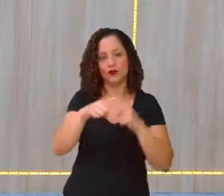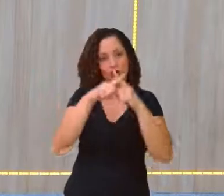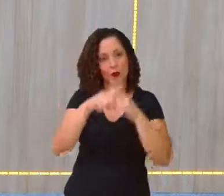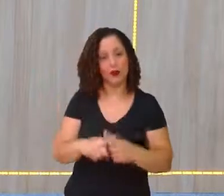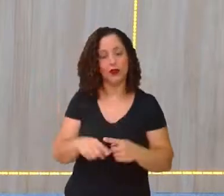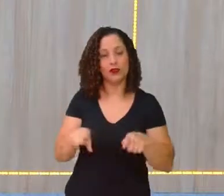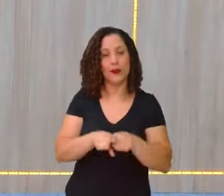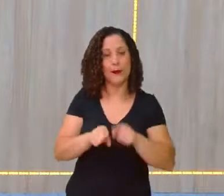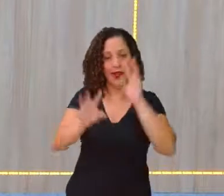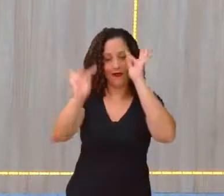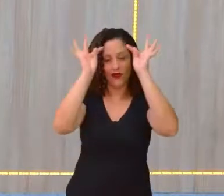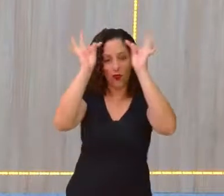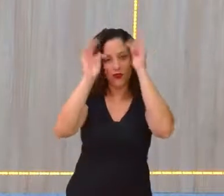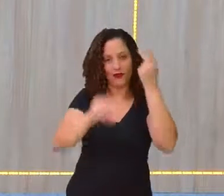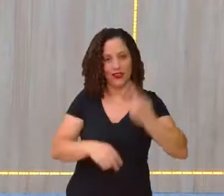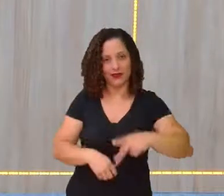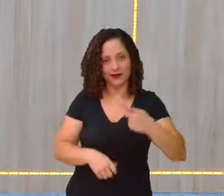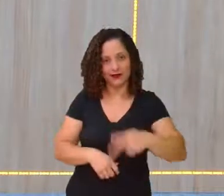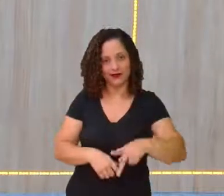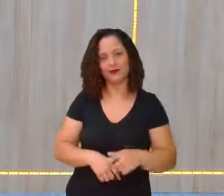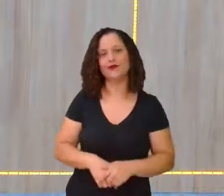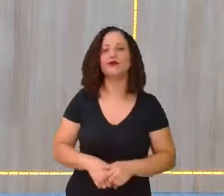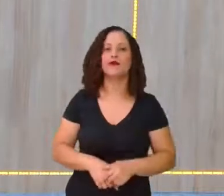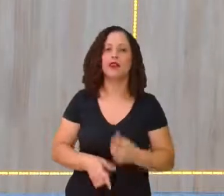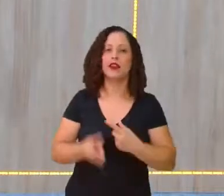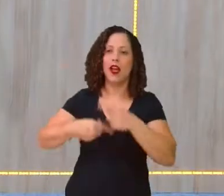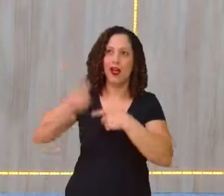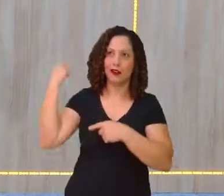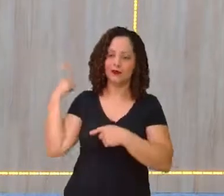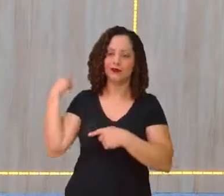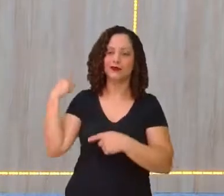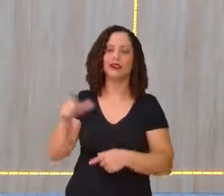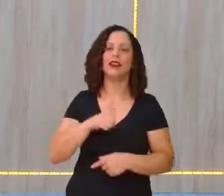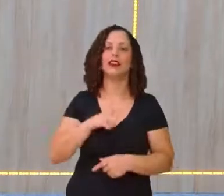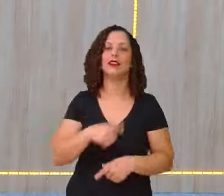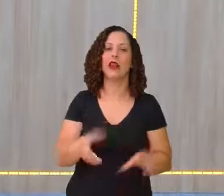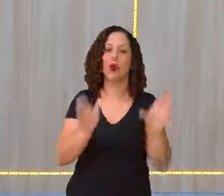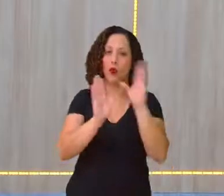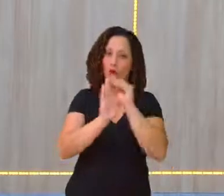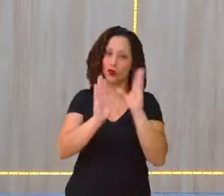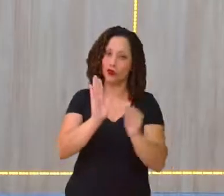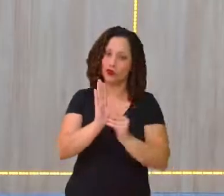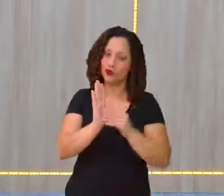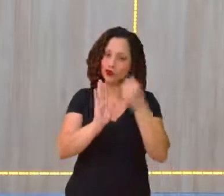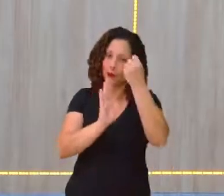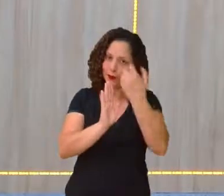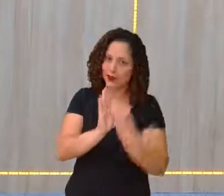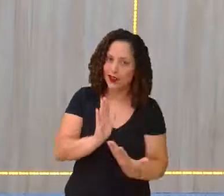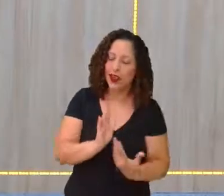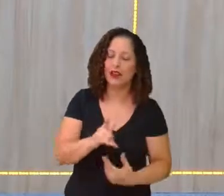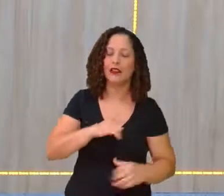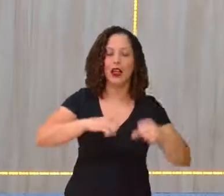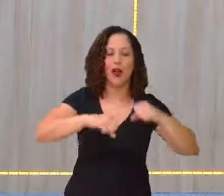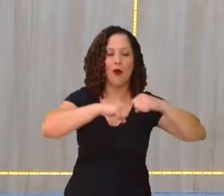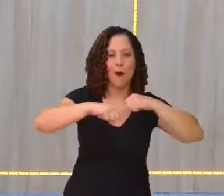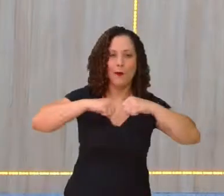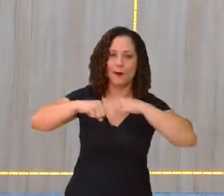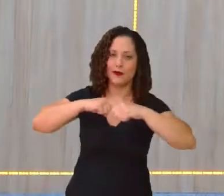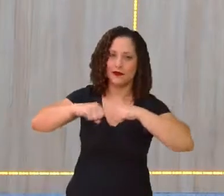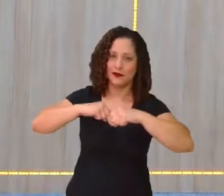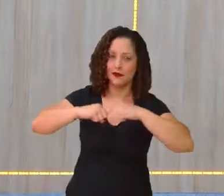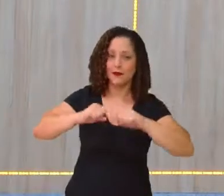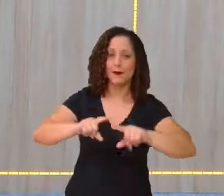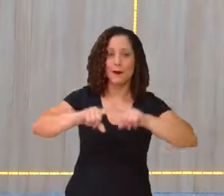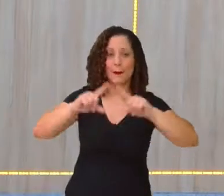a filosofia dele. Por isso que a gente fala lá do conteúdo de lutas. Por mais que exista a competição